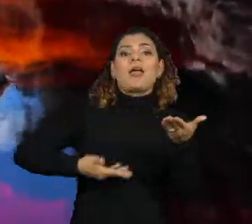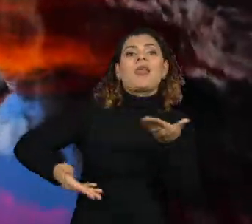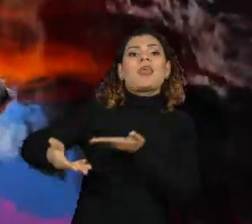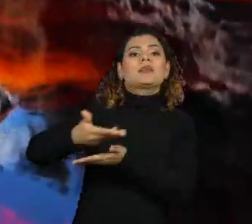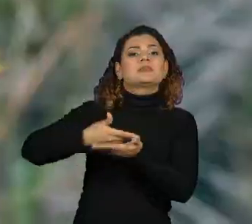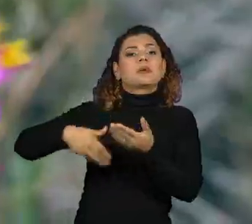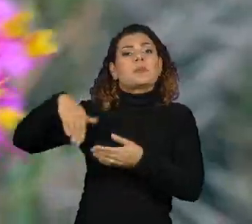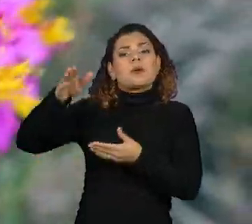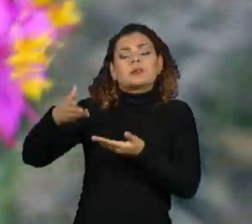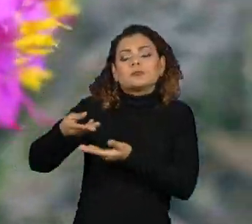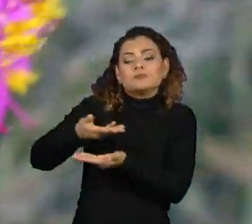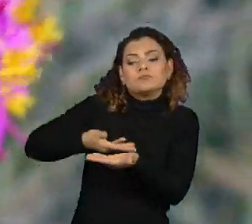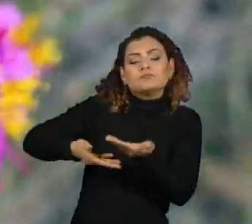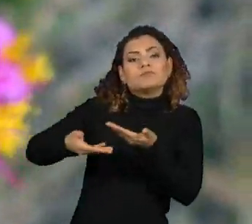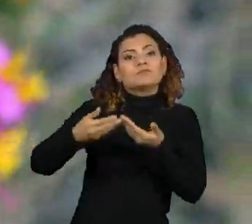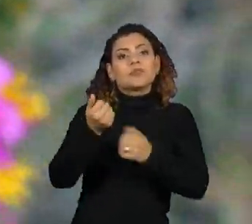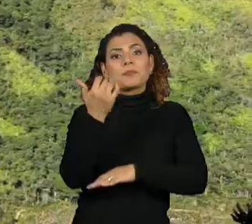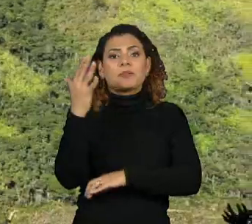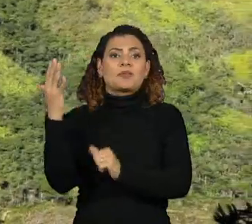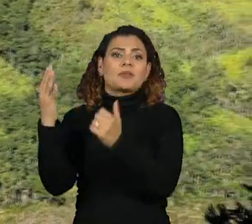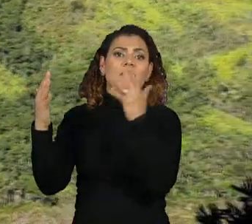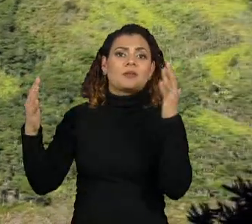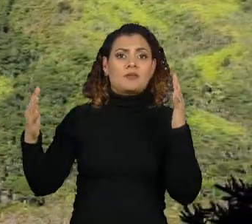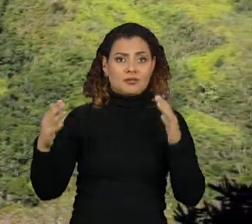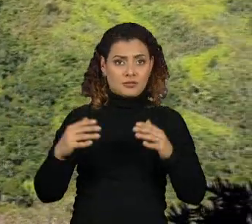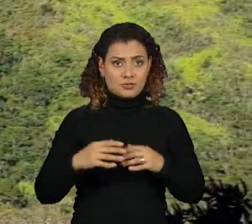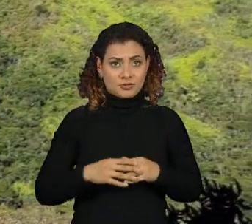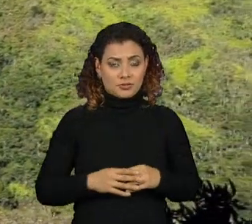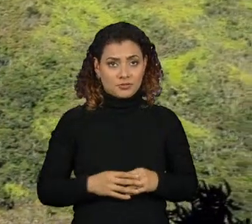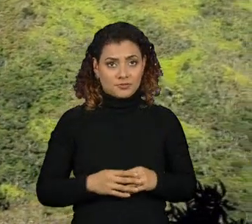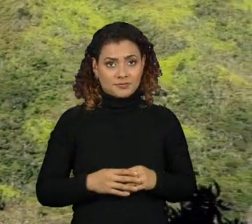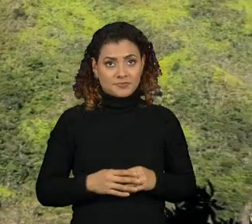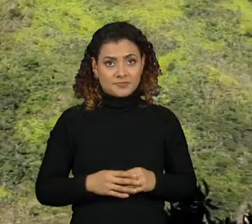mais equânime com o nosso ambiente, com a natureza como um todo.